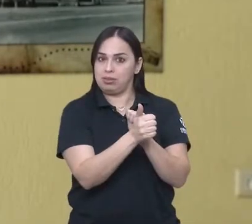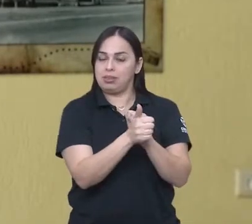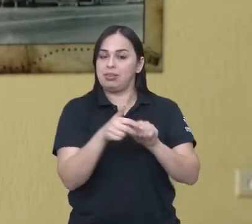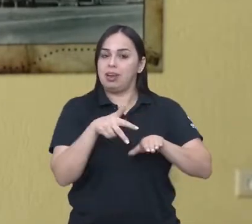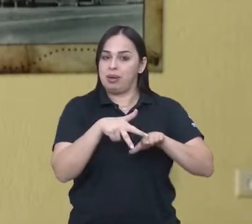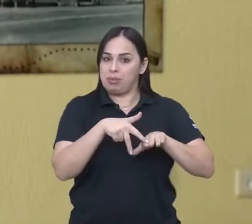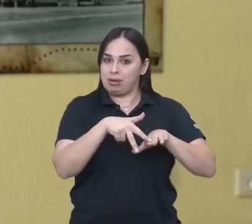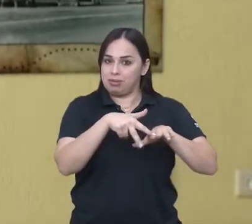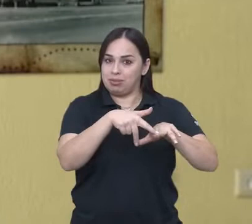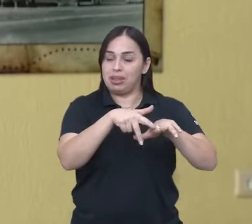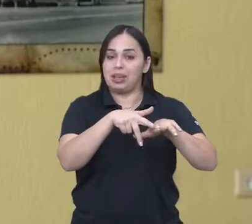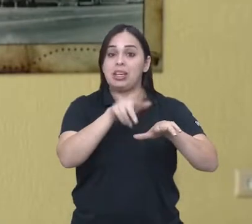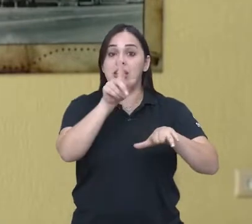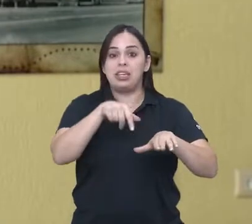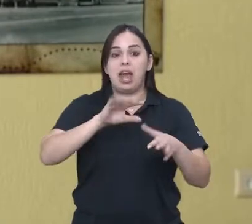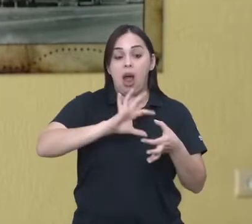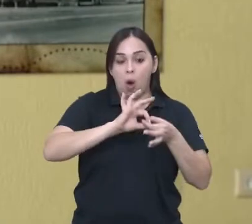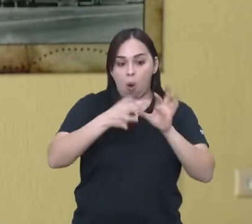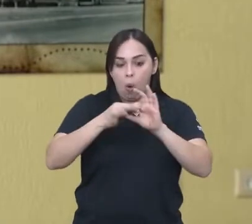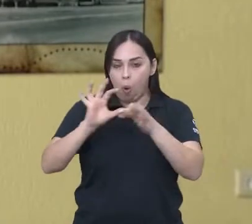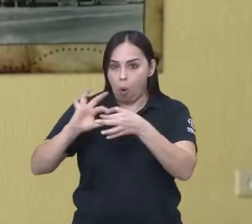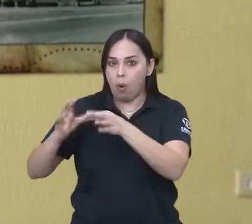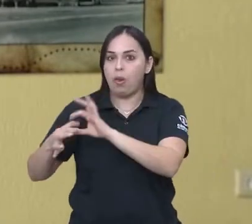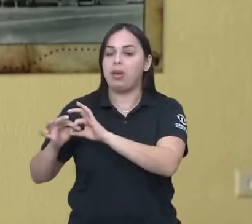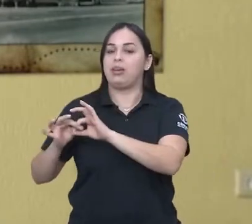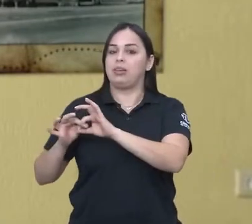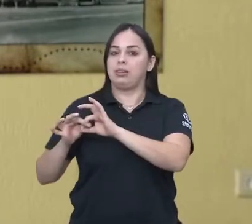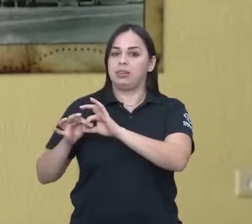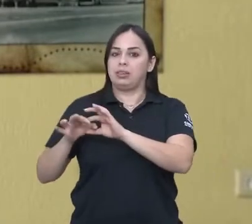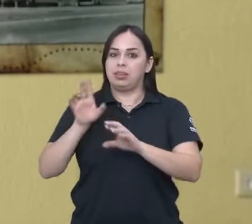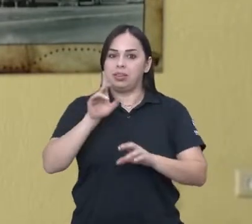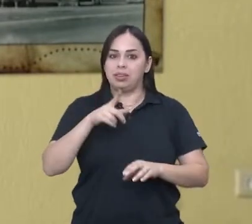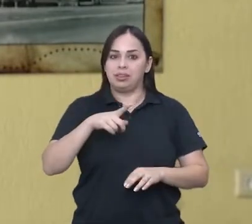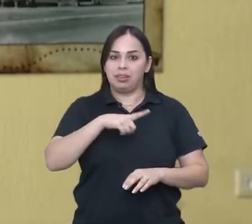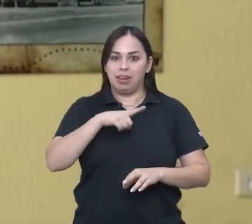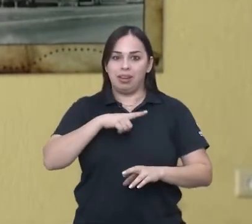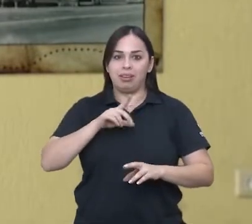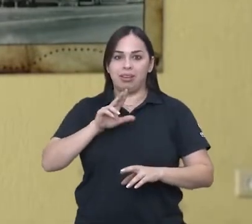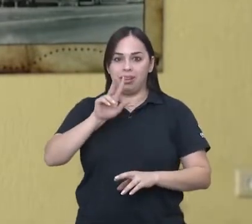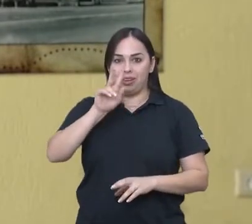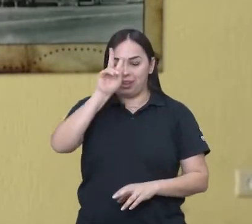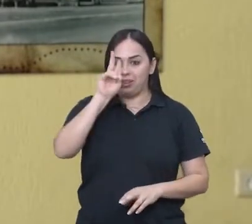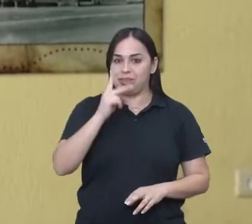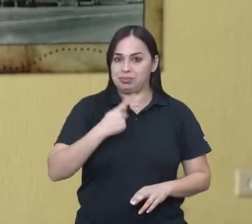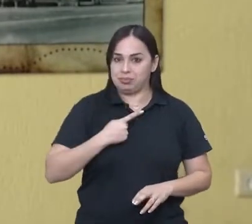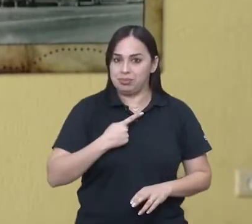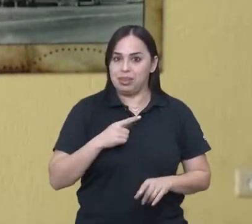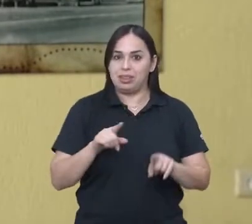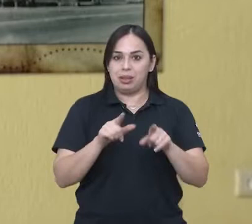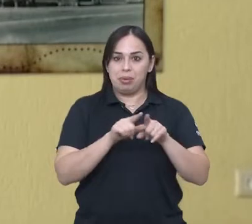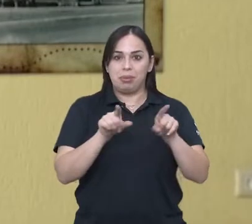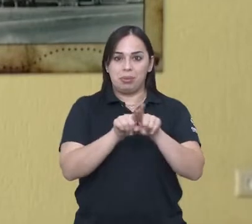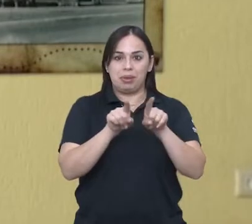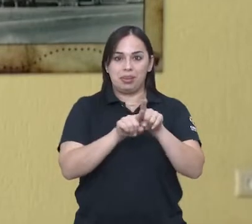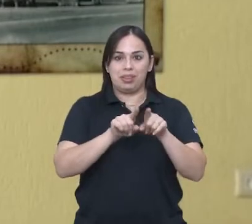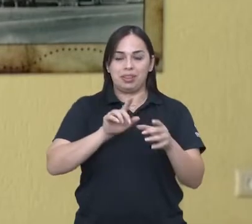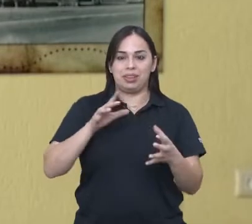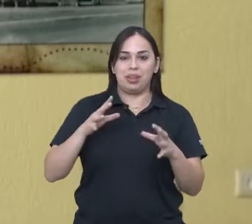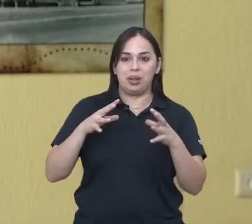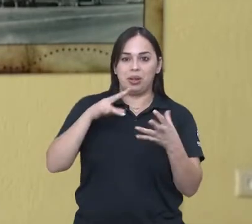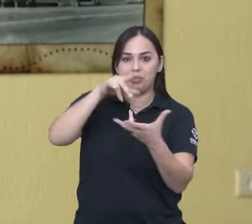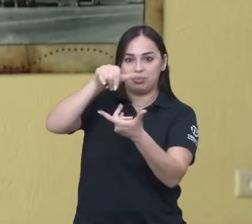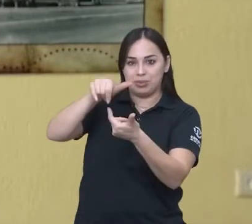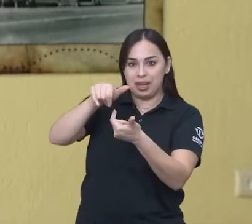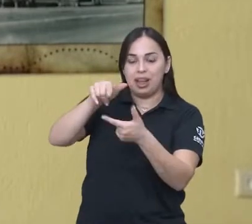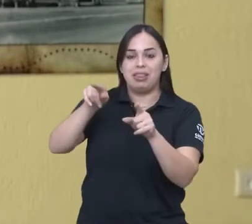José, como skate, que agora é uma modalidade olímpica, um esporte reconhecido aí pelo Comitê Olímpico Internacional, sucesso nas Olimpíadas agora